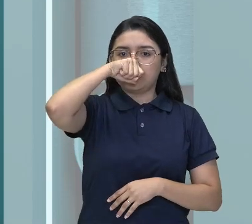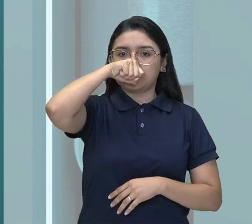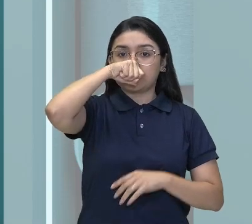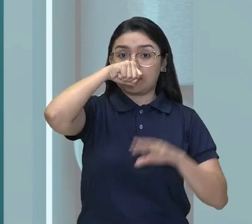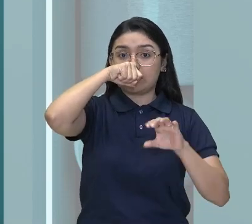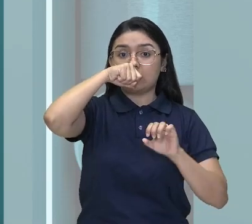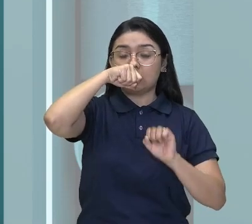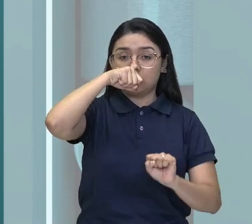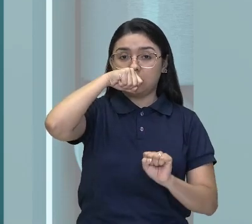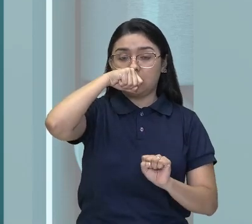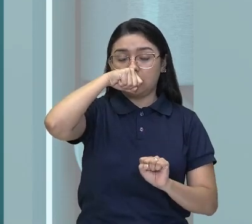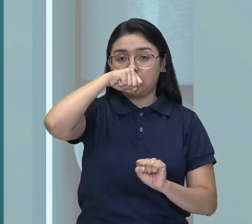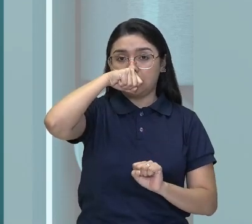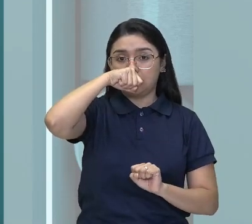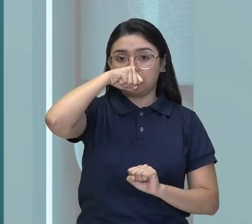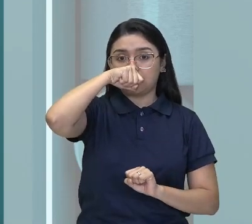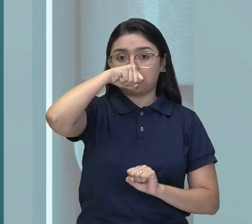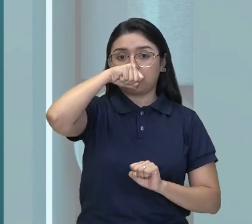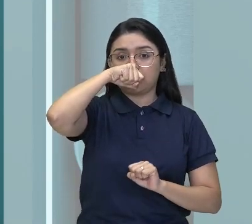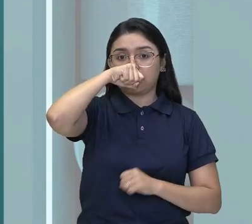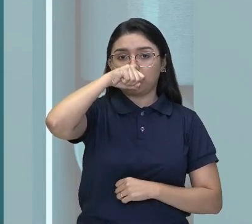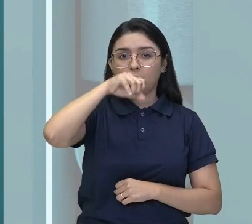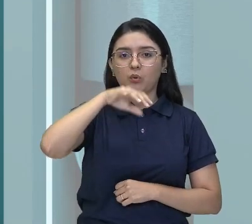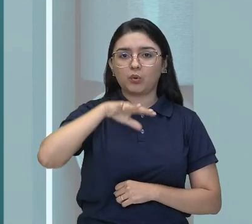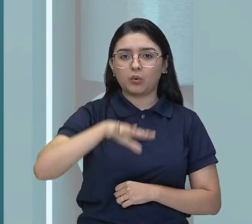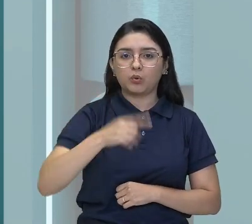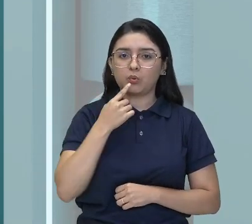segura e depois